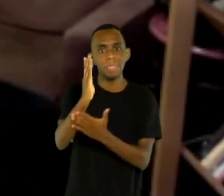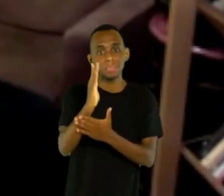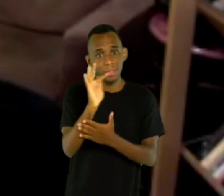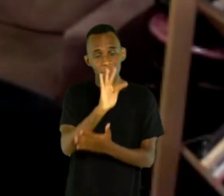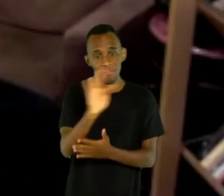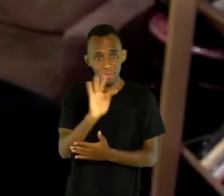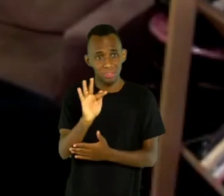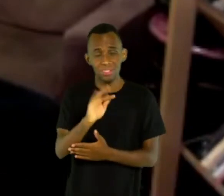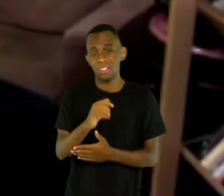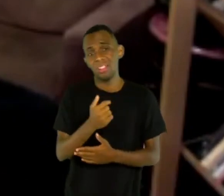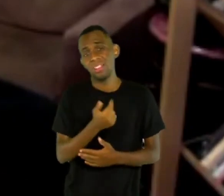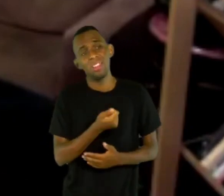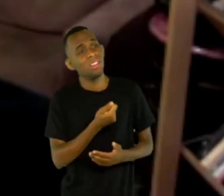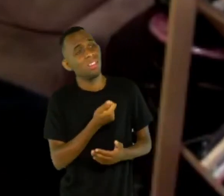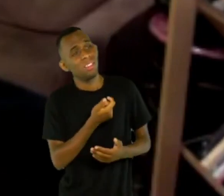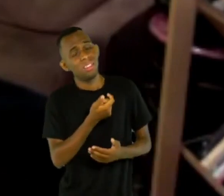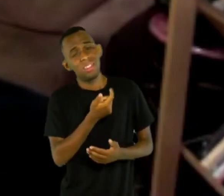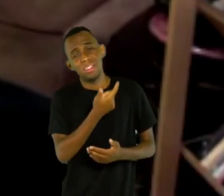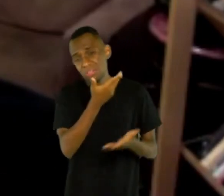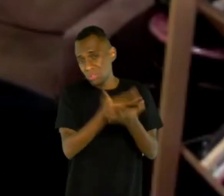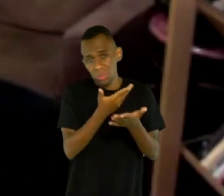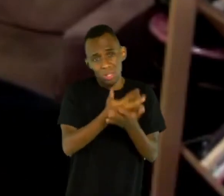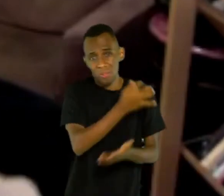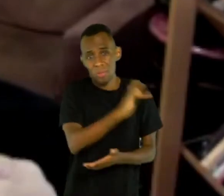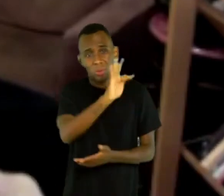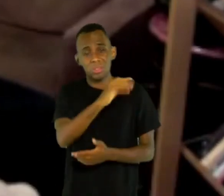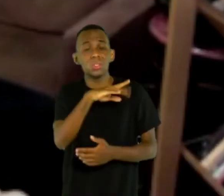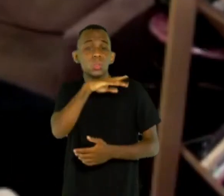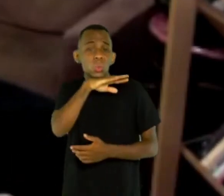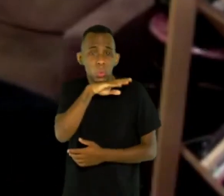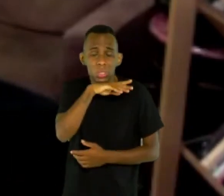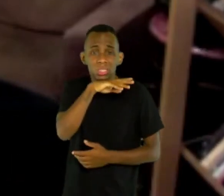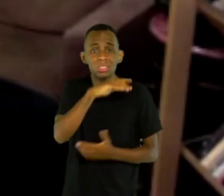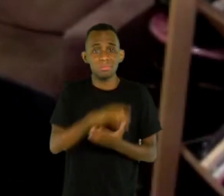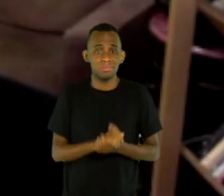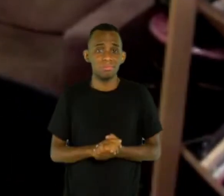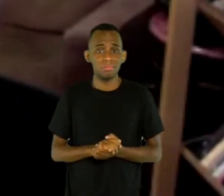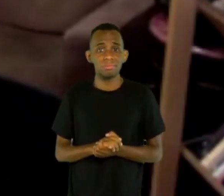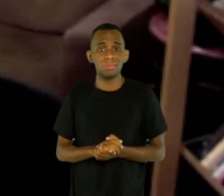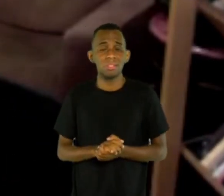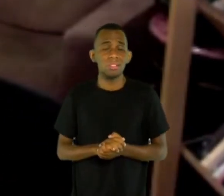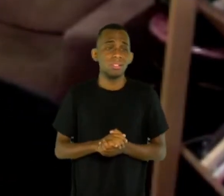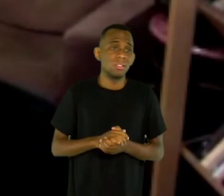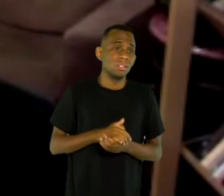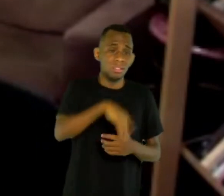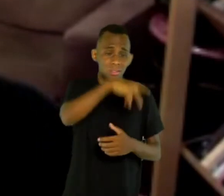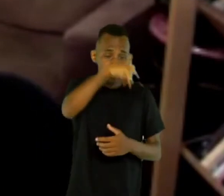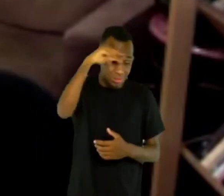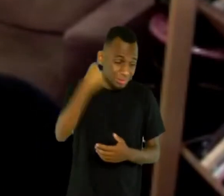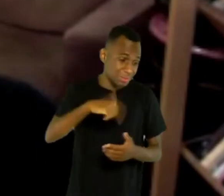numa universidade ruim, que ele podia pagar com muito sacrifício. Encontrei várias vezes, por exemplo, no centro do